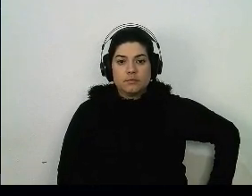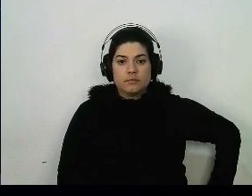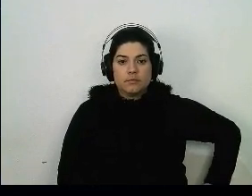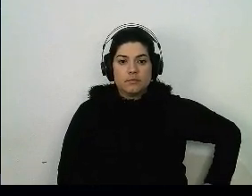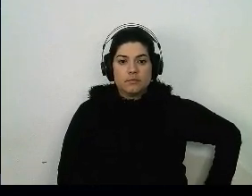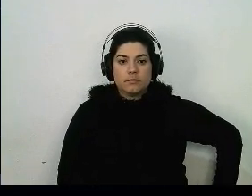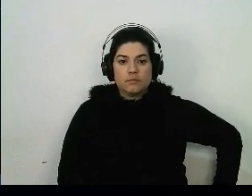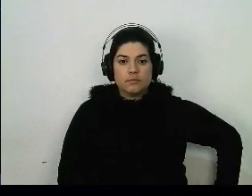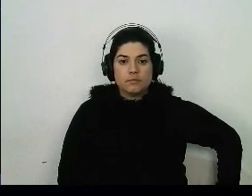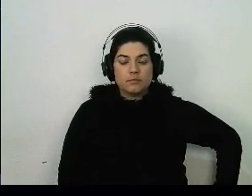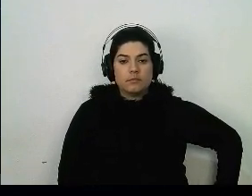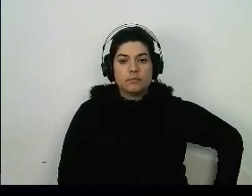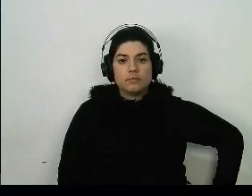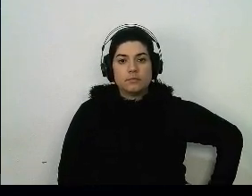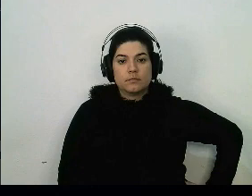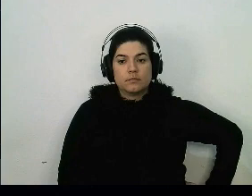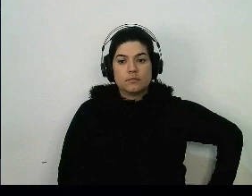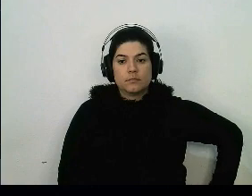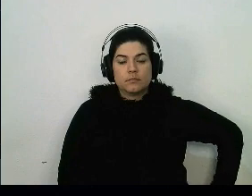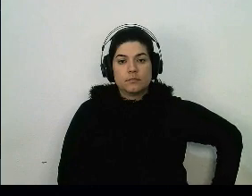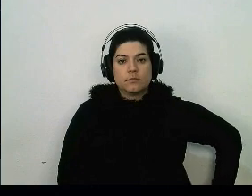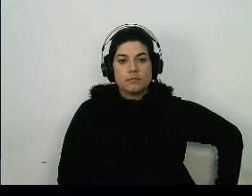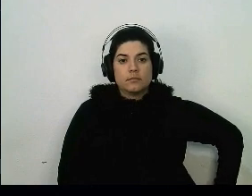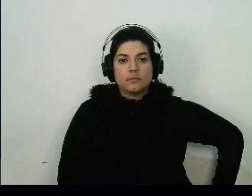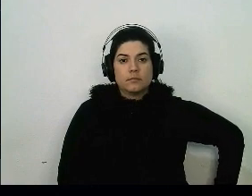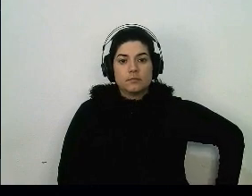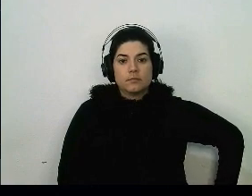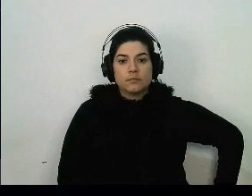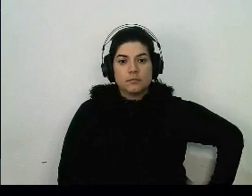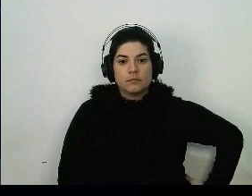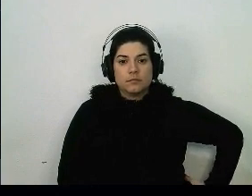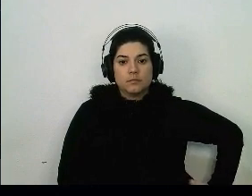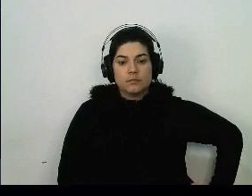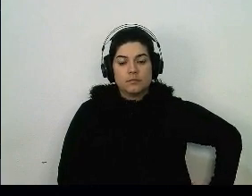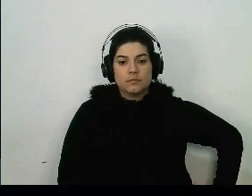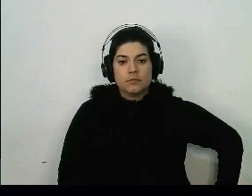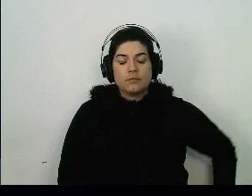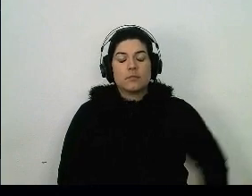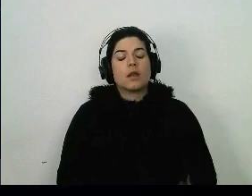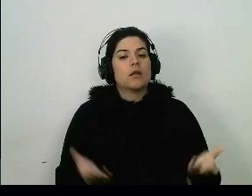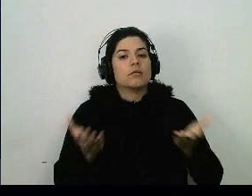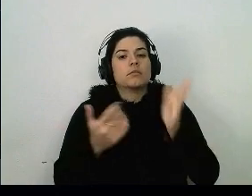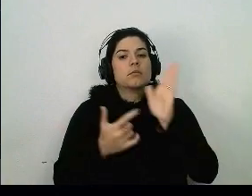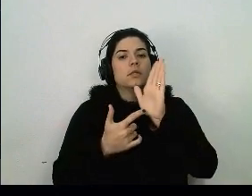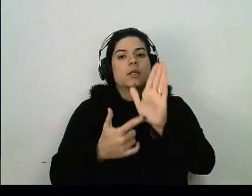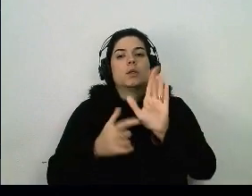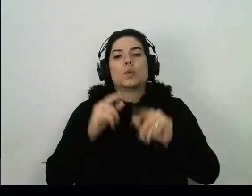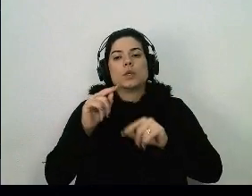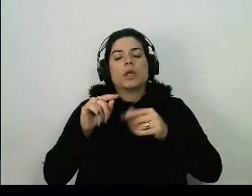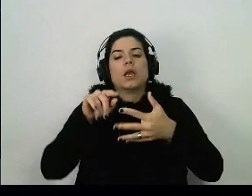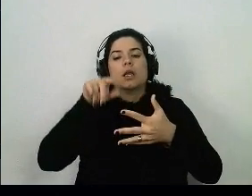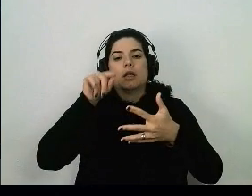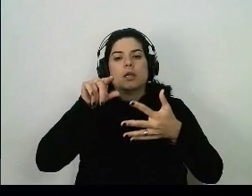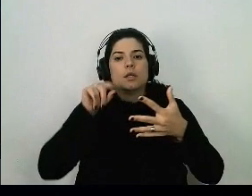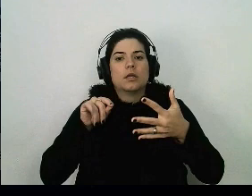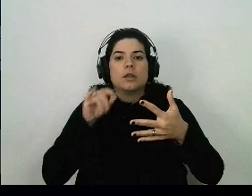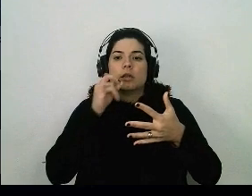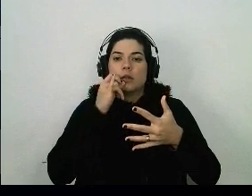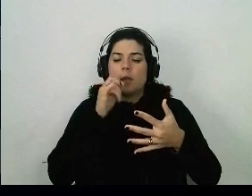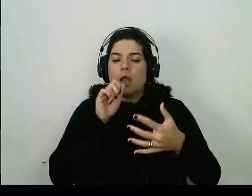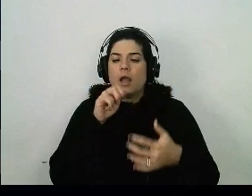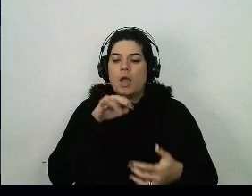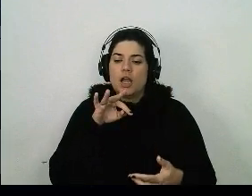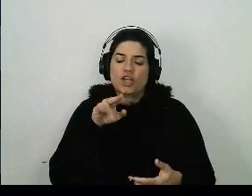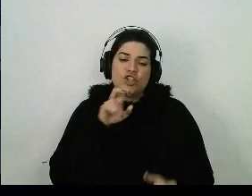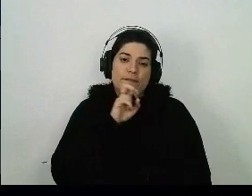E aqui, nessa próxima opção, ele vai me aparecer umas opções, como habilitar o antivírus para banco de